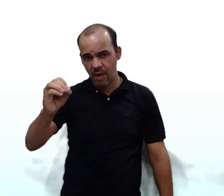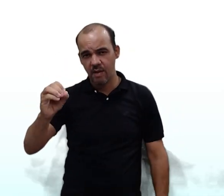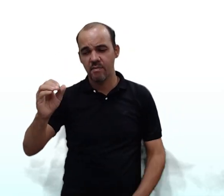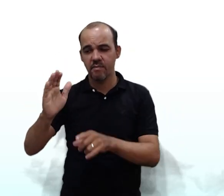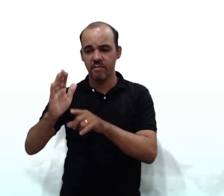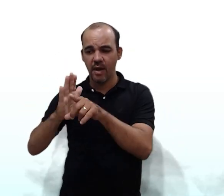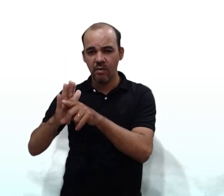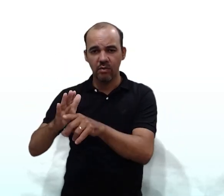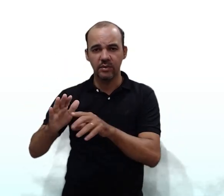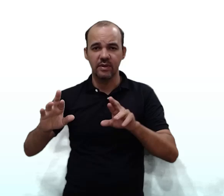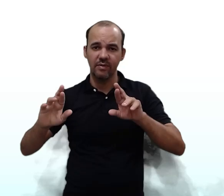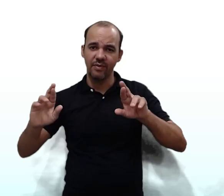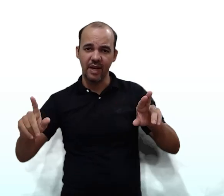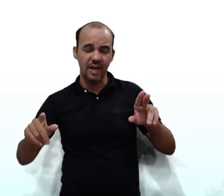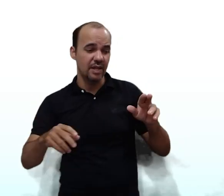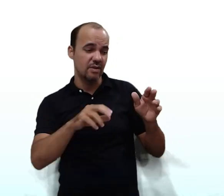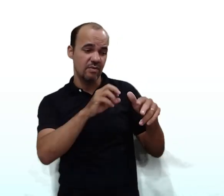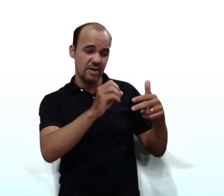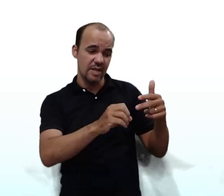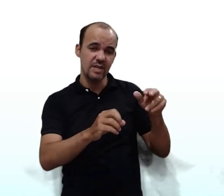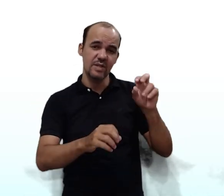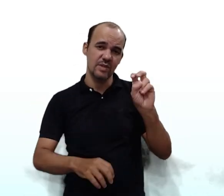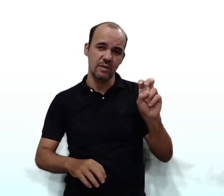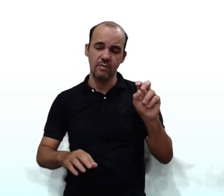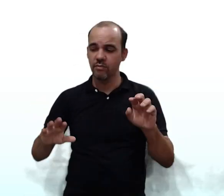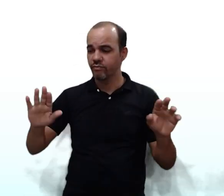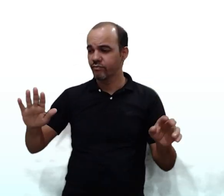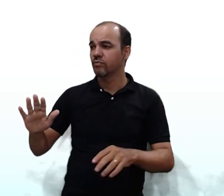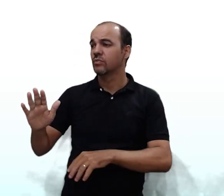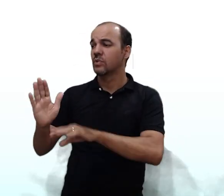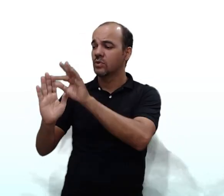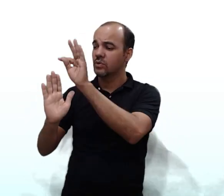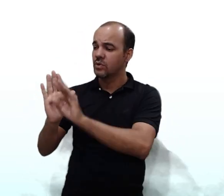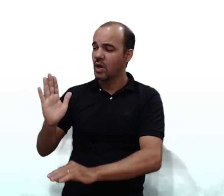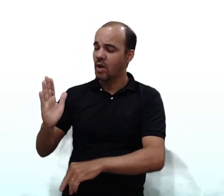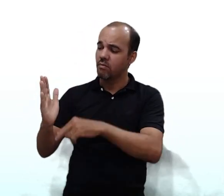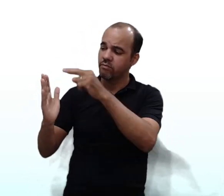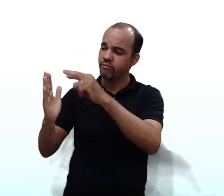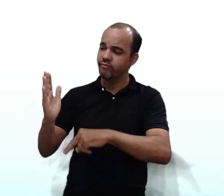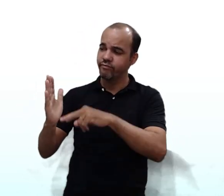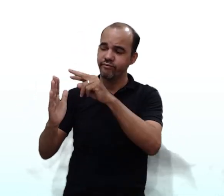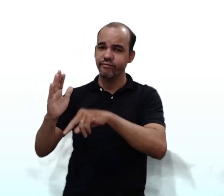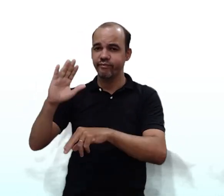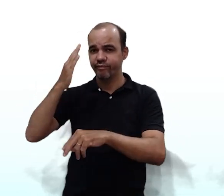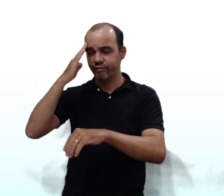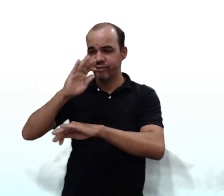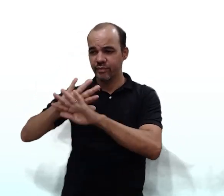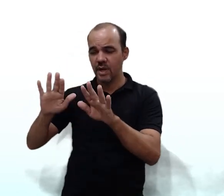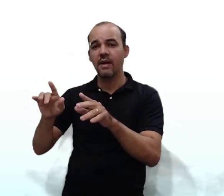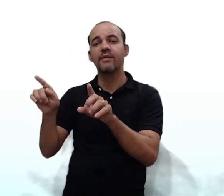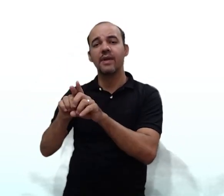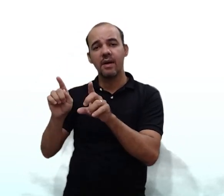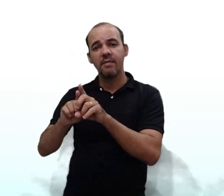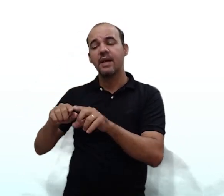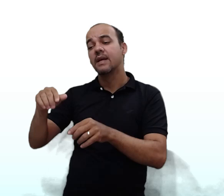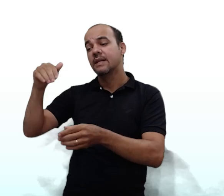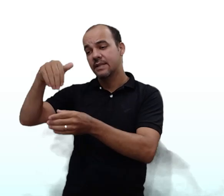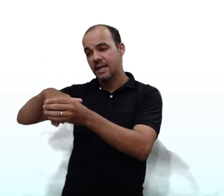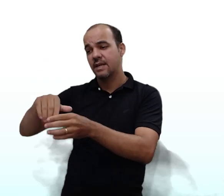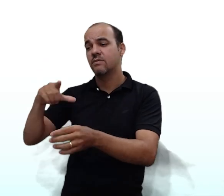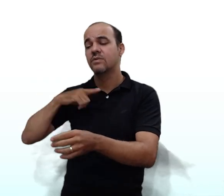disse, E além da leitura, compreensão e interpretação textual, a gente vai